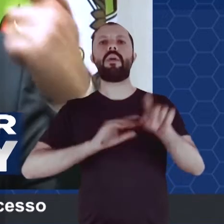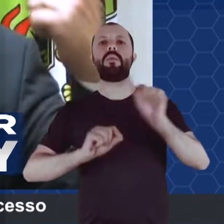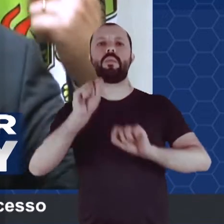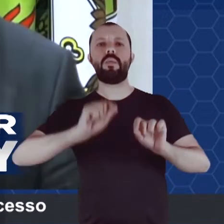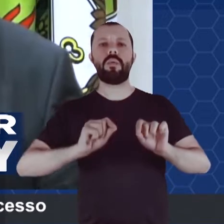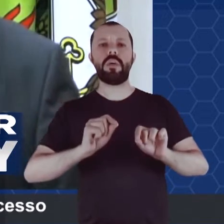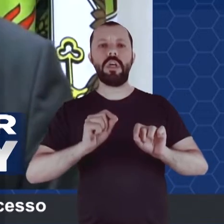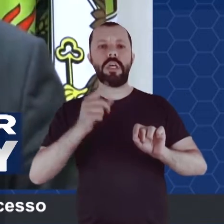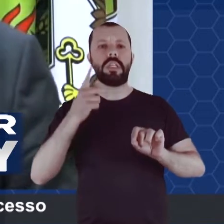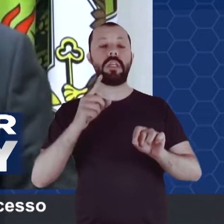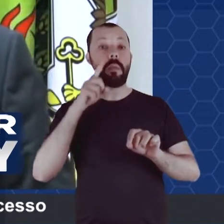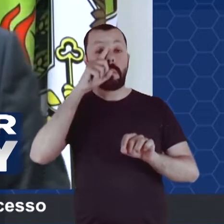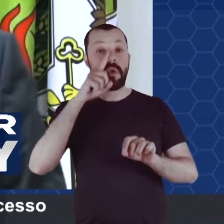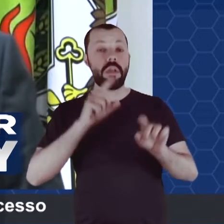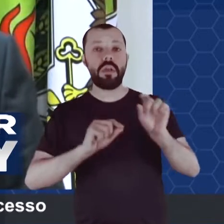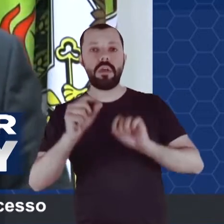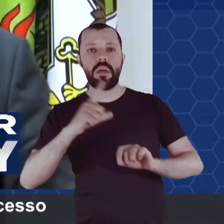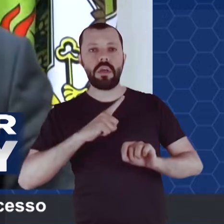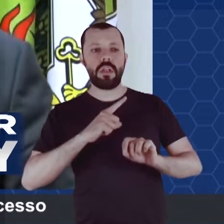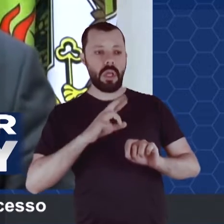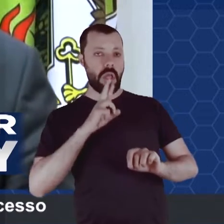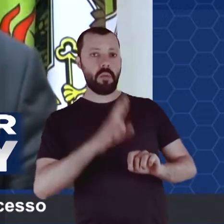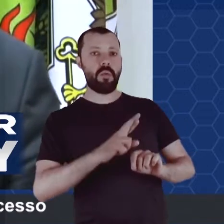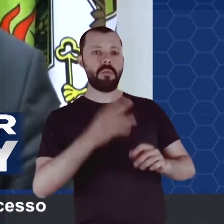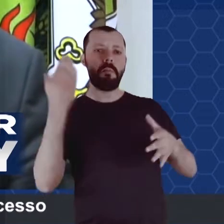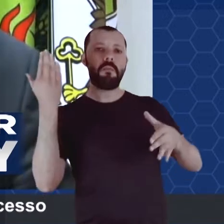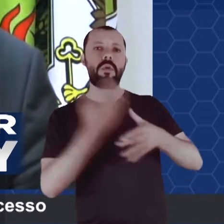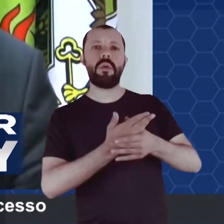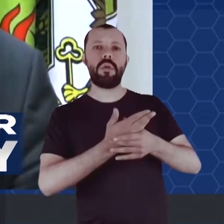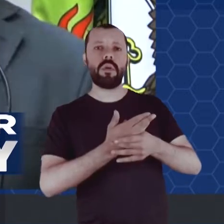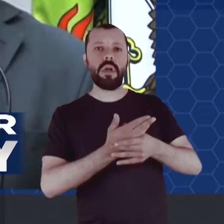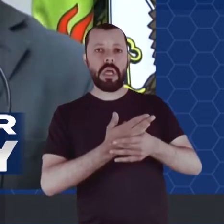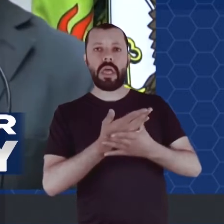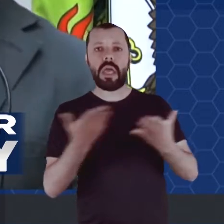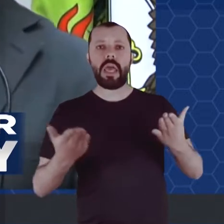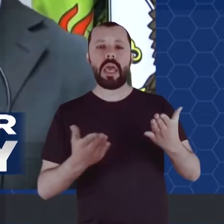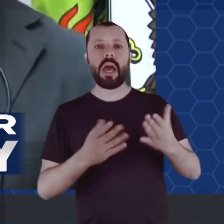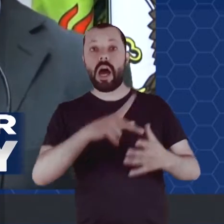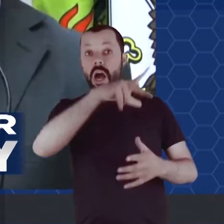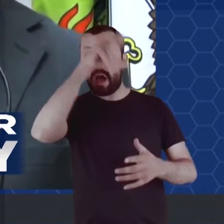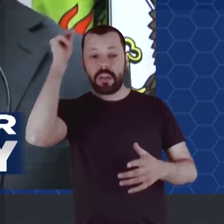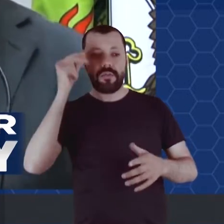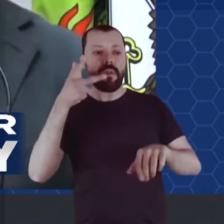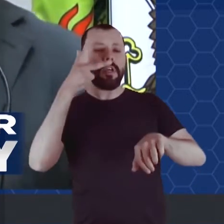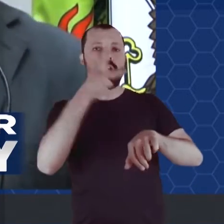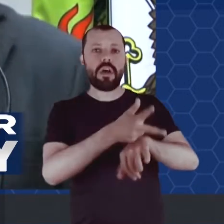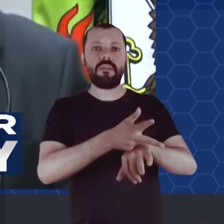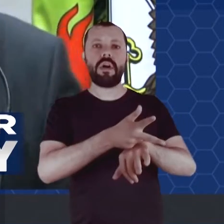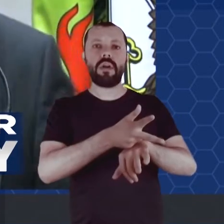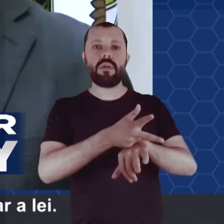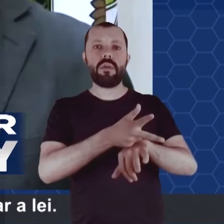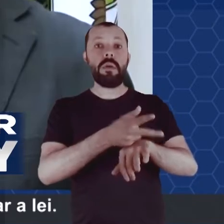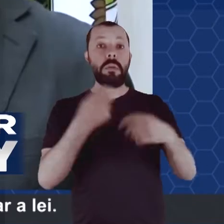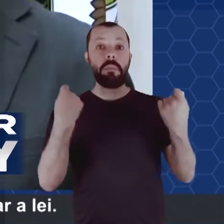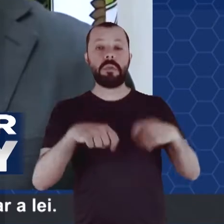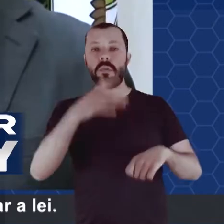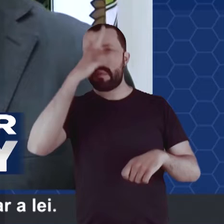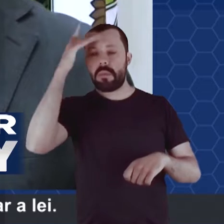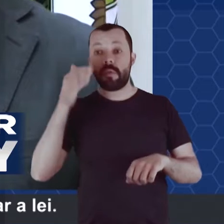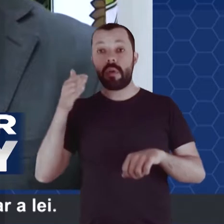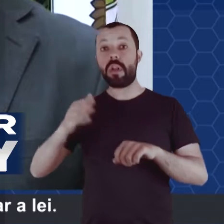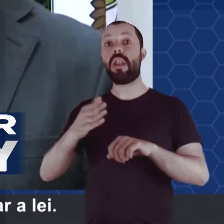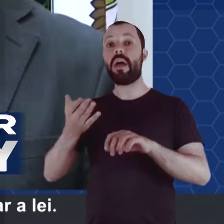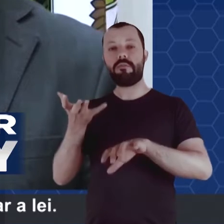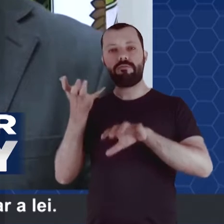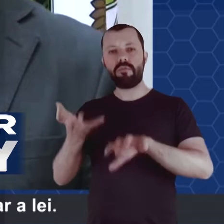mais ainda, quem corre o risco de responder processo são as enfermeiras que gravaram uma... É preciso alguém